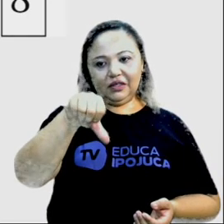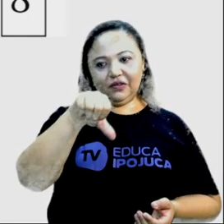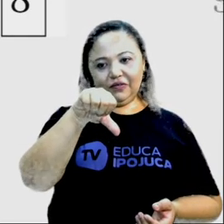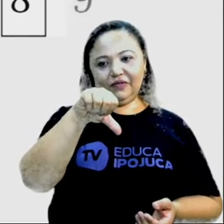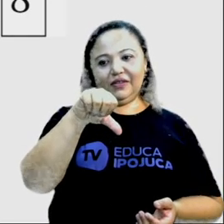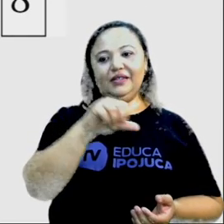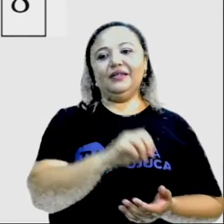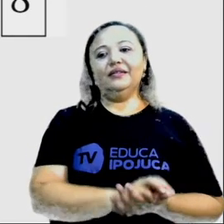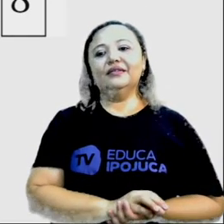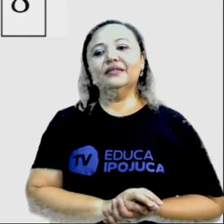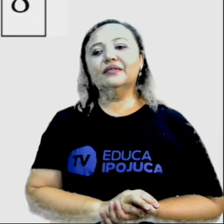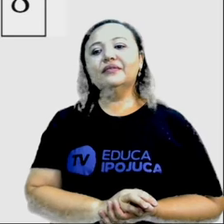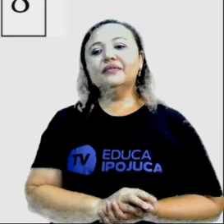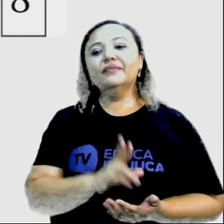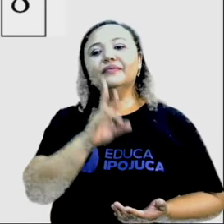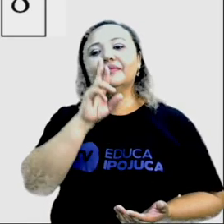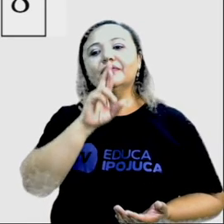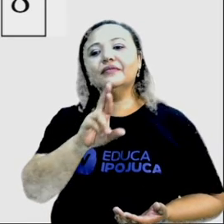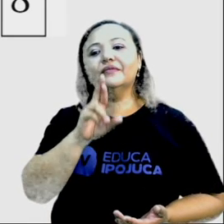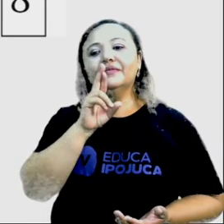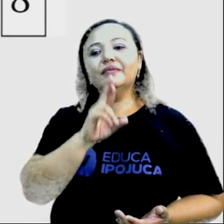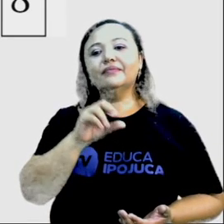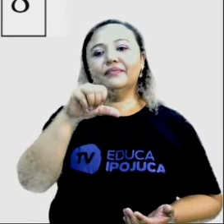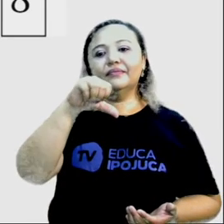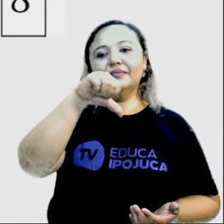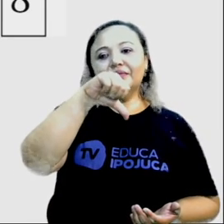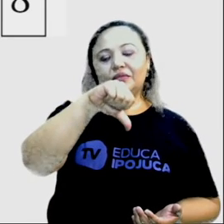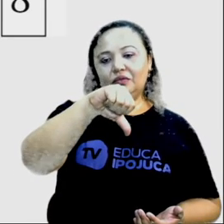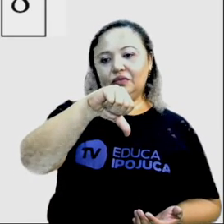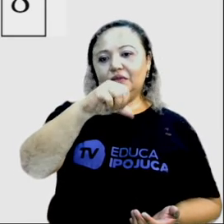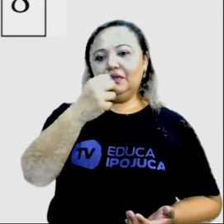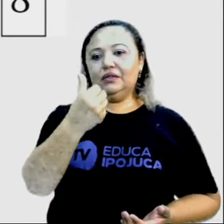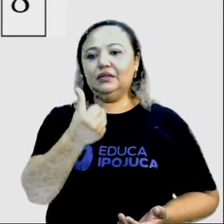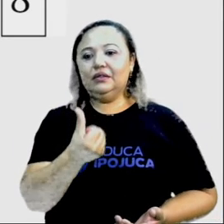9. Número 9. Formamos o número